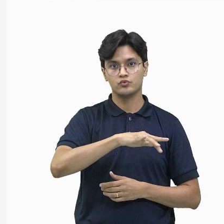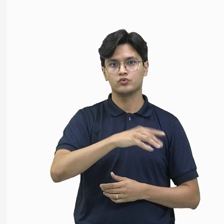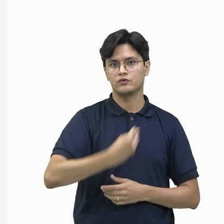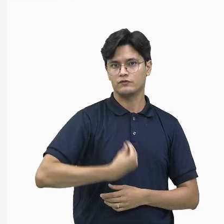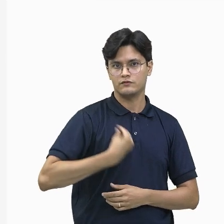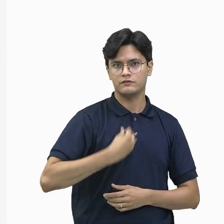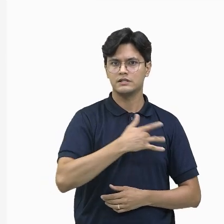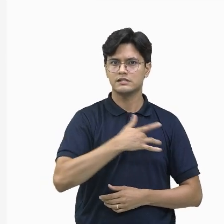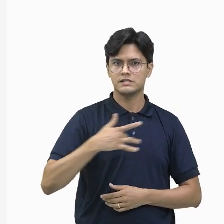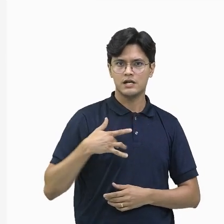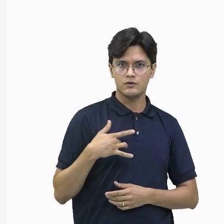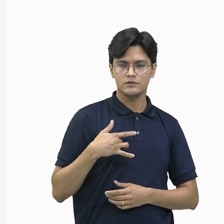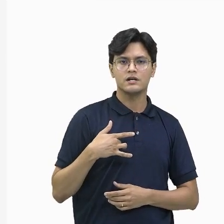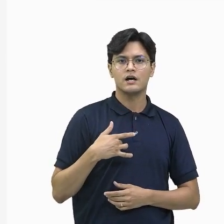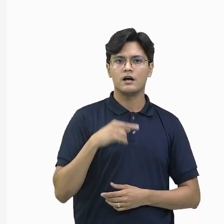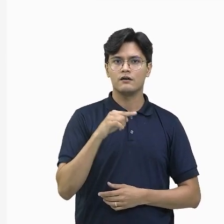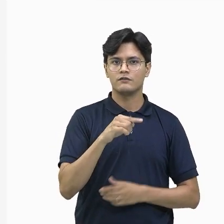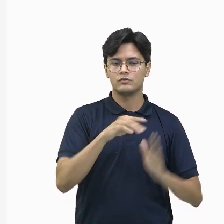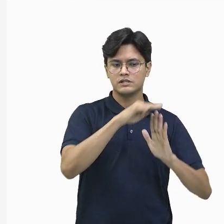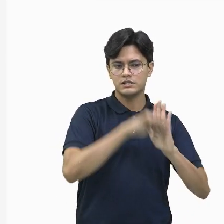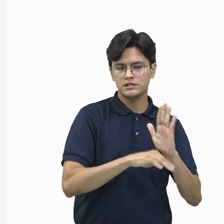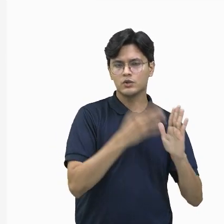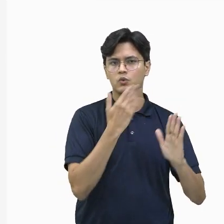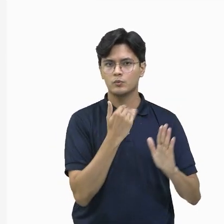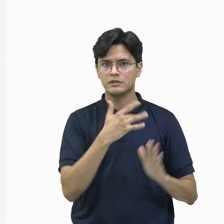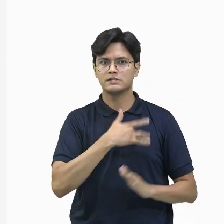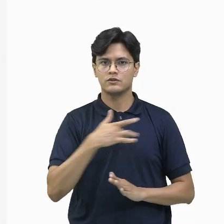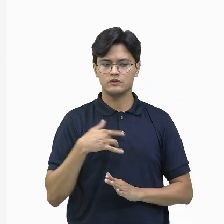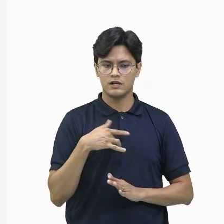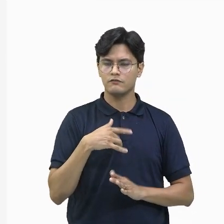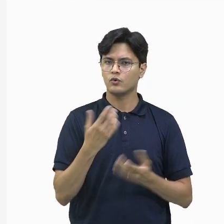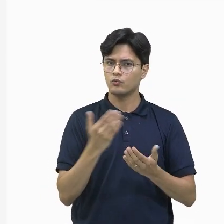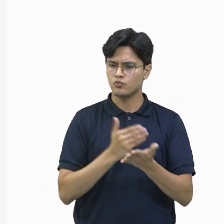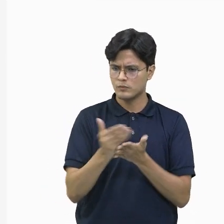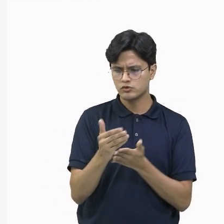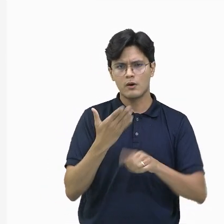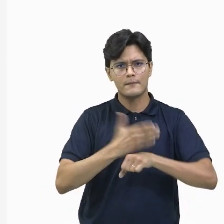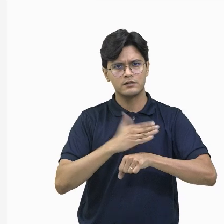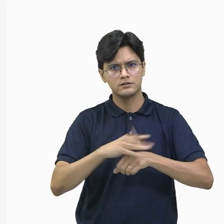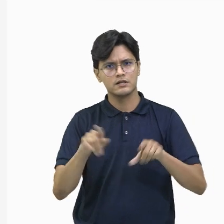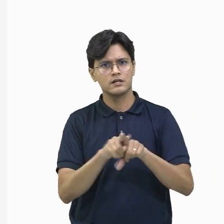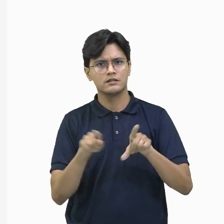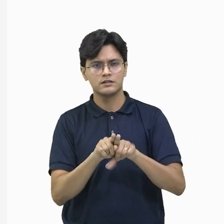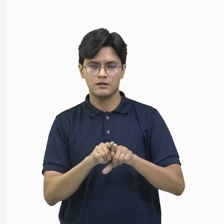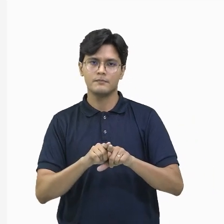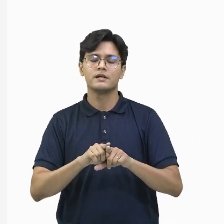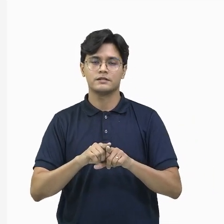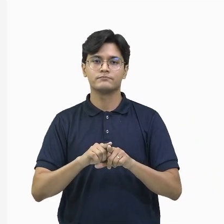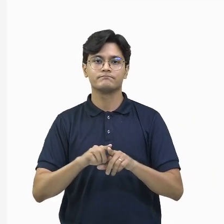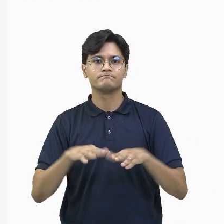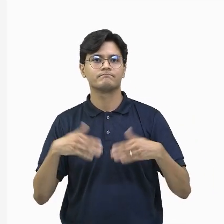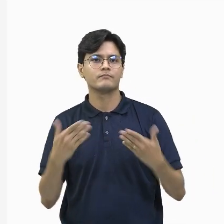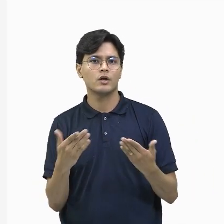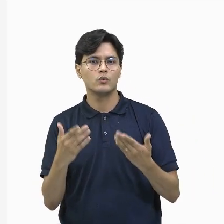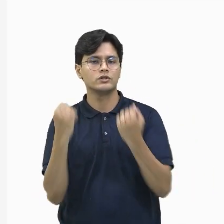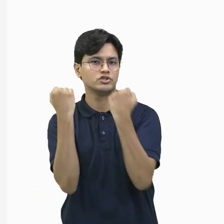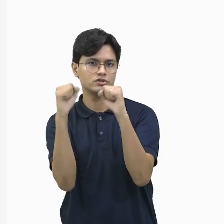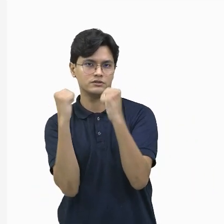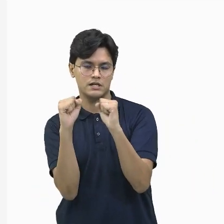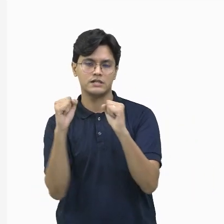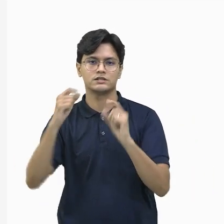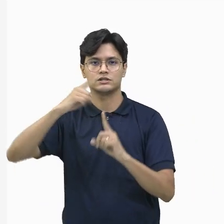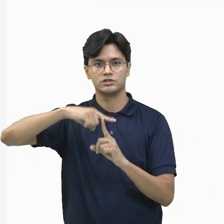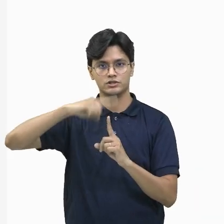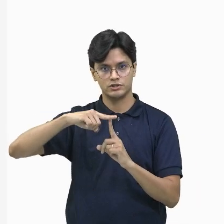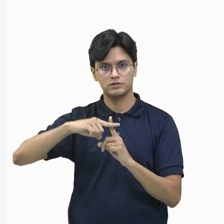eficiente de treinamento, certo? Bom, e a ginástica funcional, ela é o quê? Vocês já sabem que é um